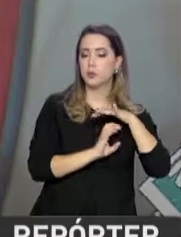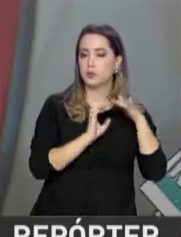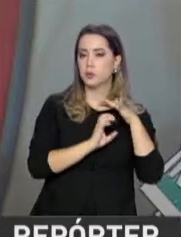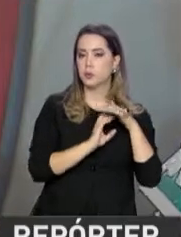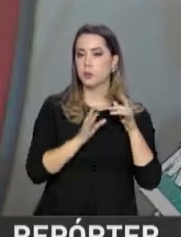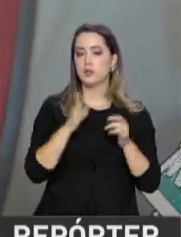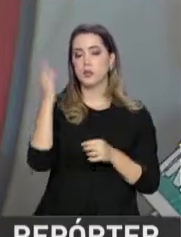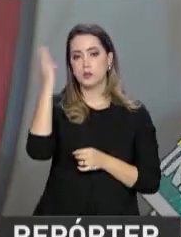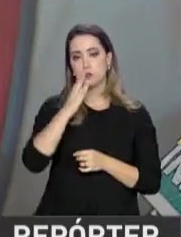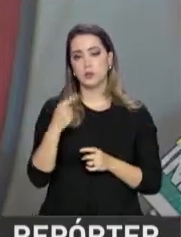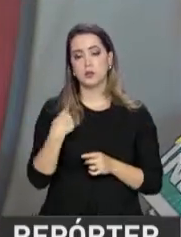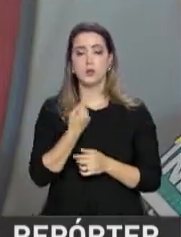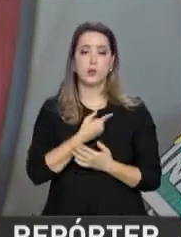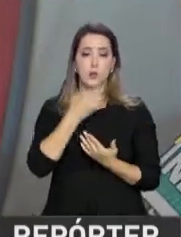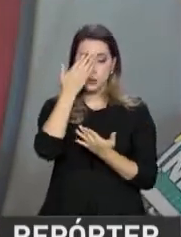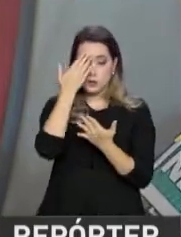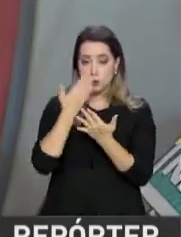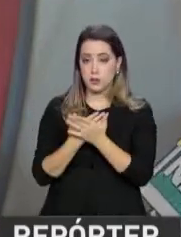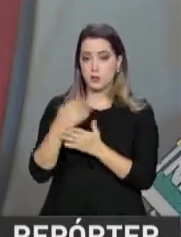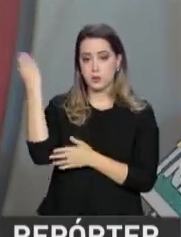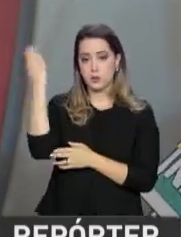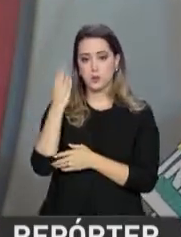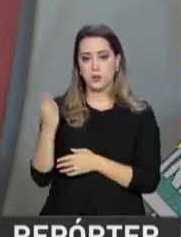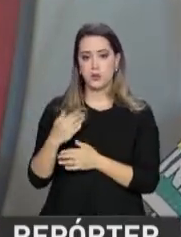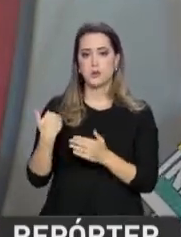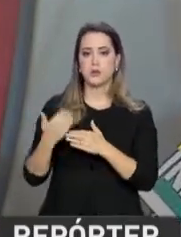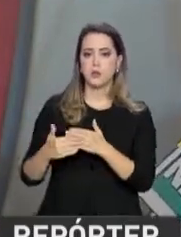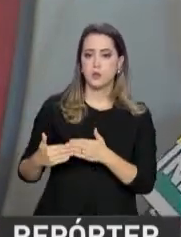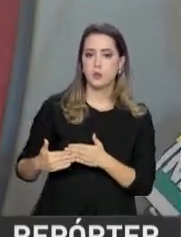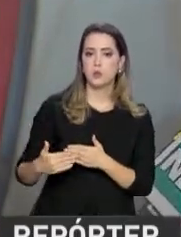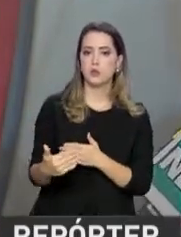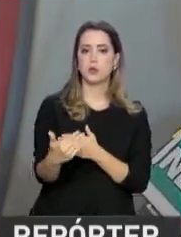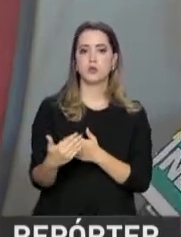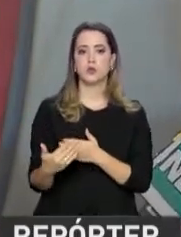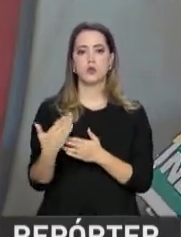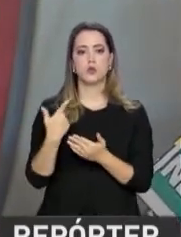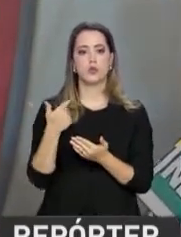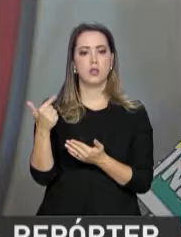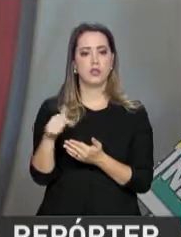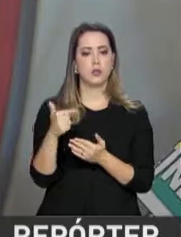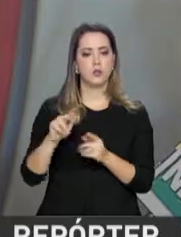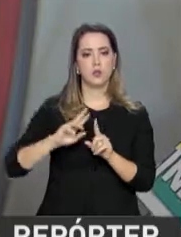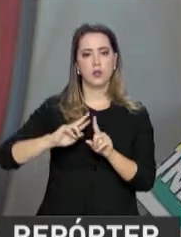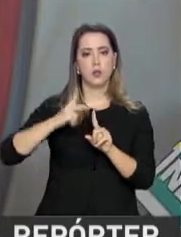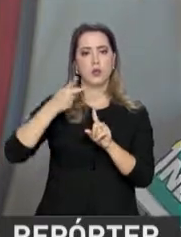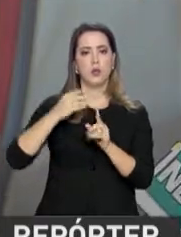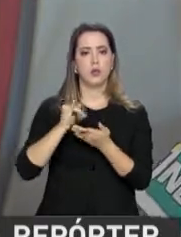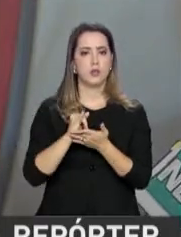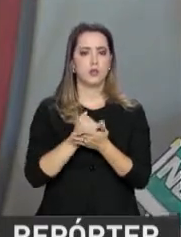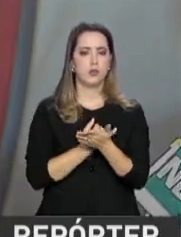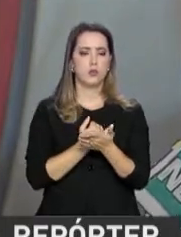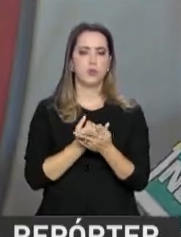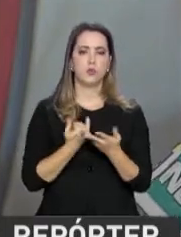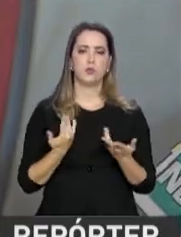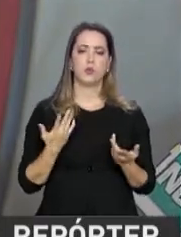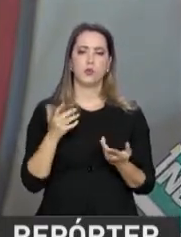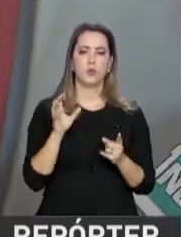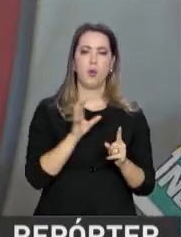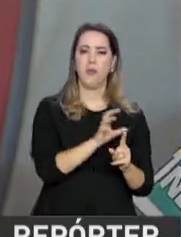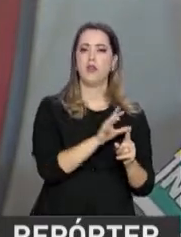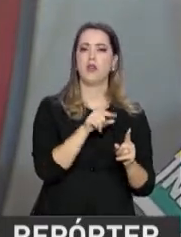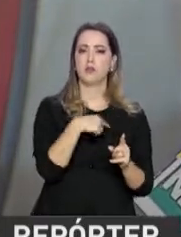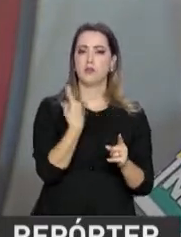confiantes que o brasil é tornará permanente a sua exclusão dessa sobretaxada não impactando a sim